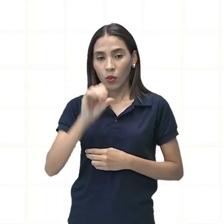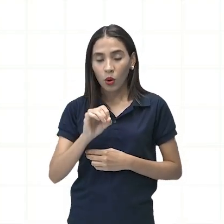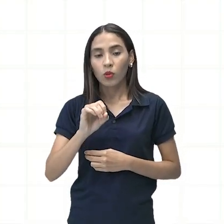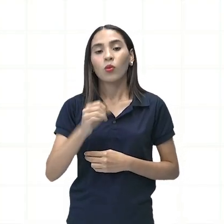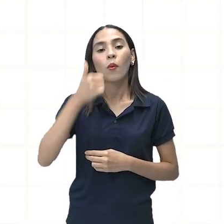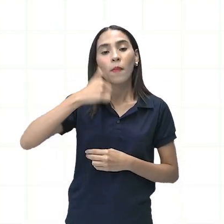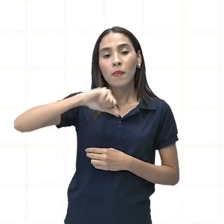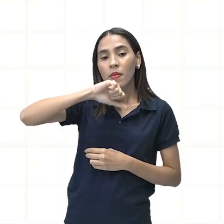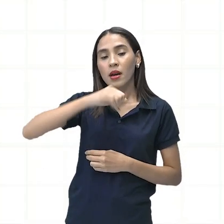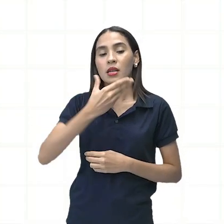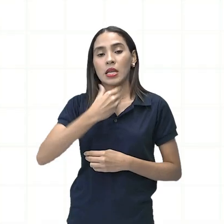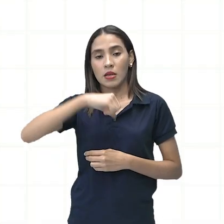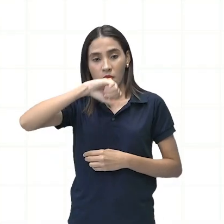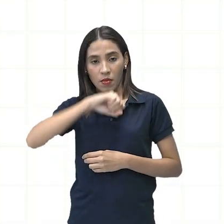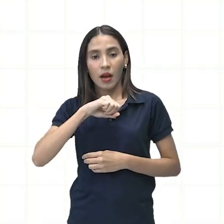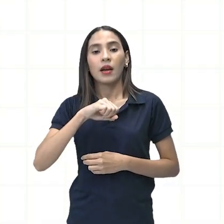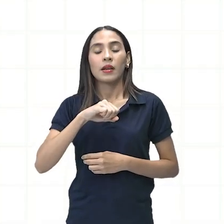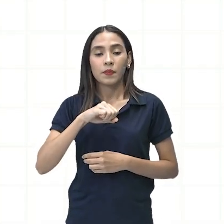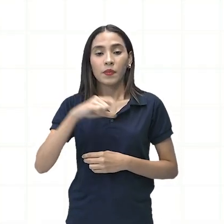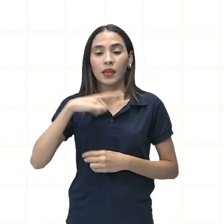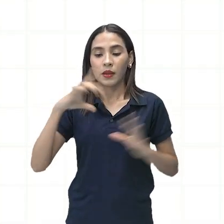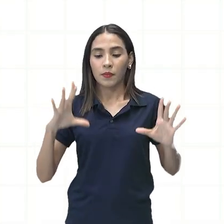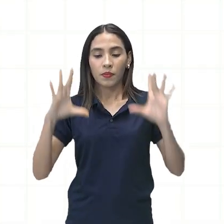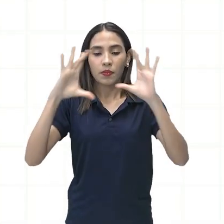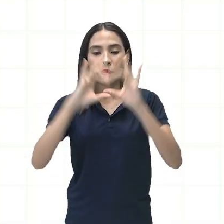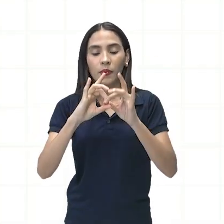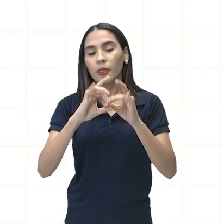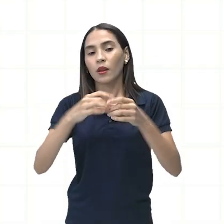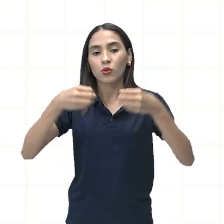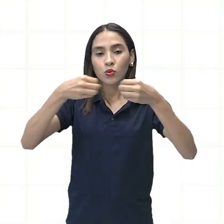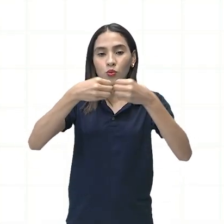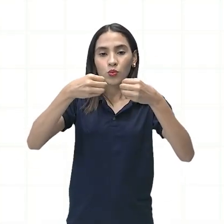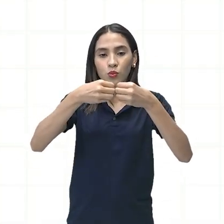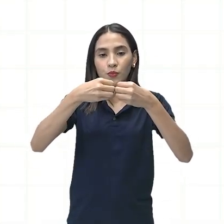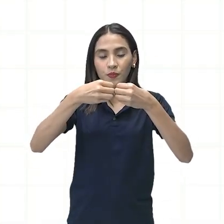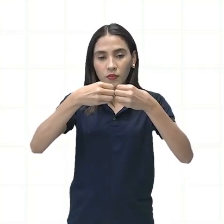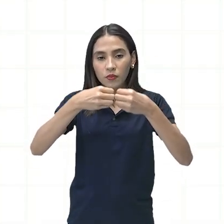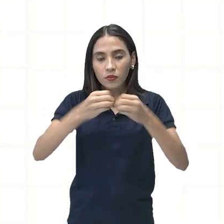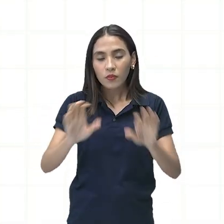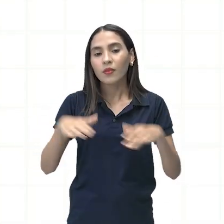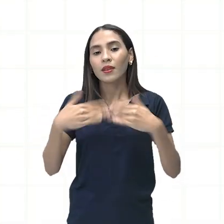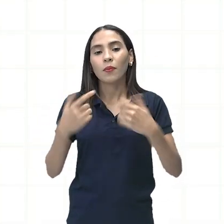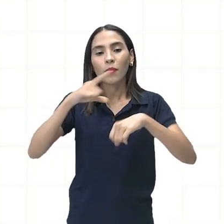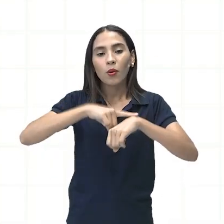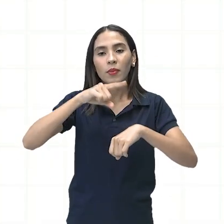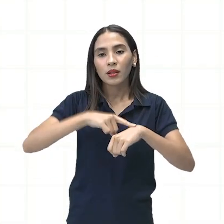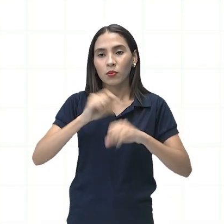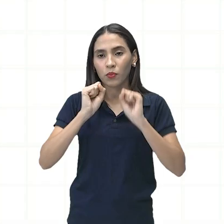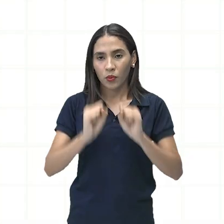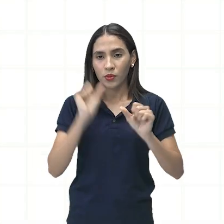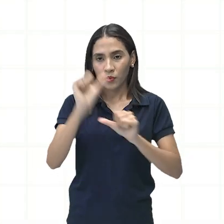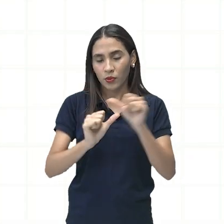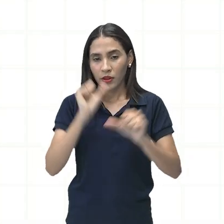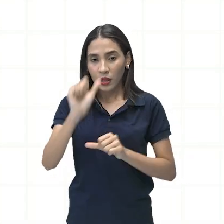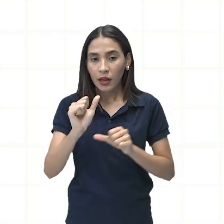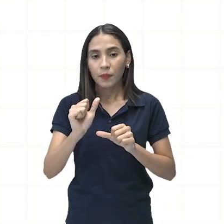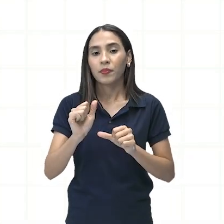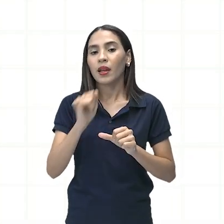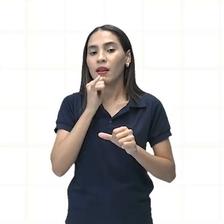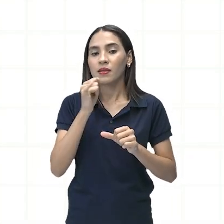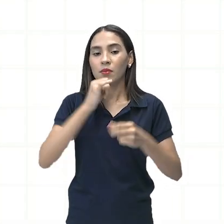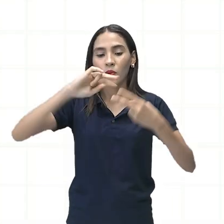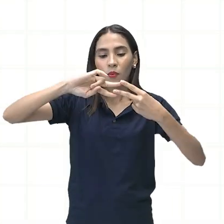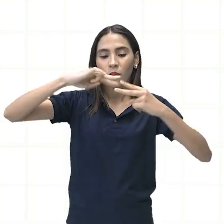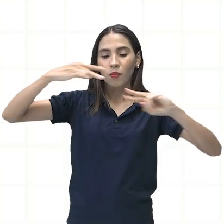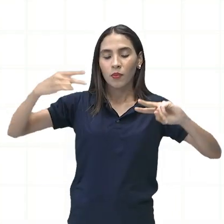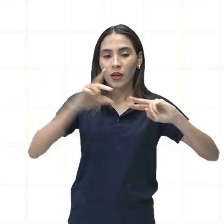outro herdado da mãe, se emparelham, ou seja, eles ficam um ao lado do outro. Nesse momento, eles podem trocar pequenos segmentos de